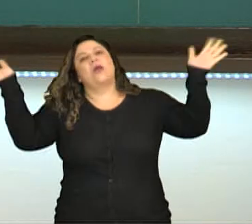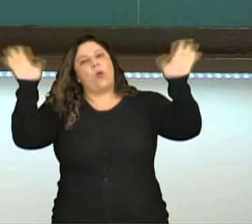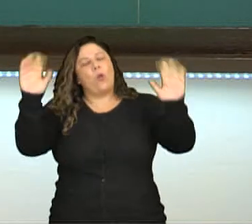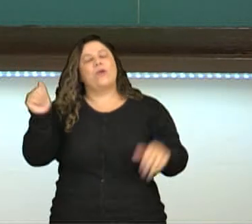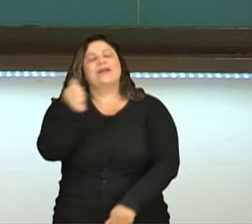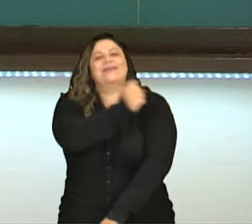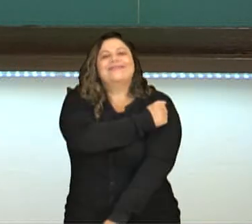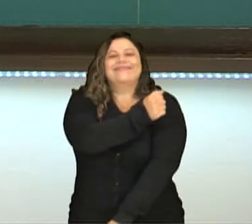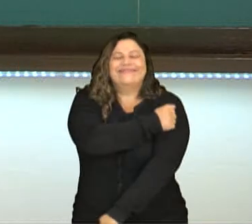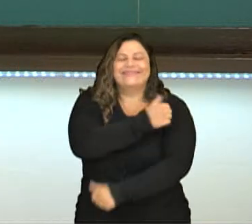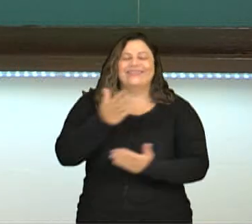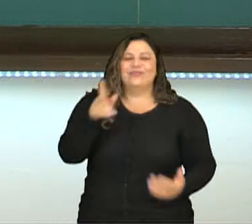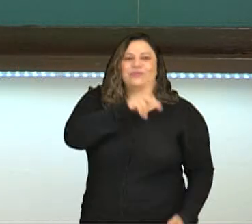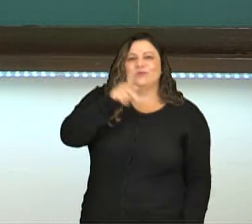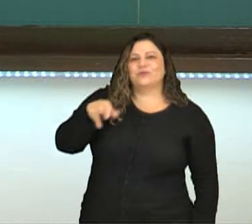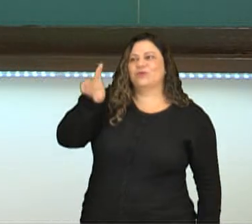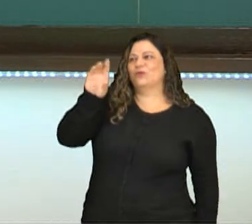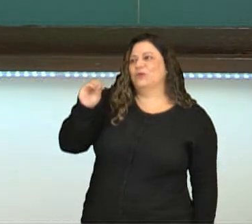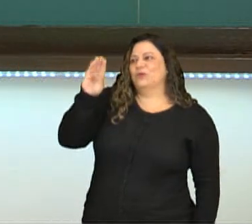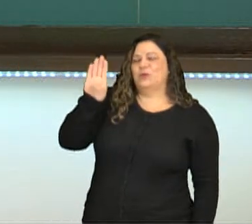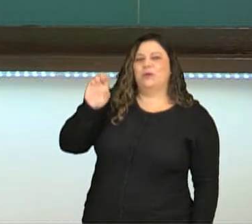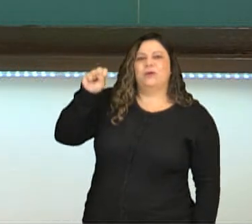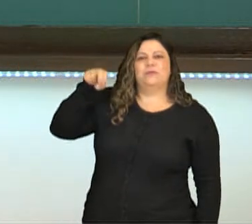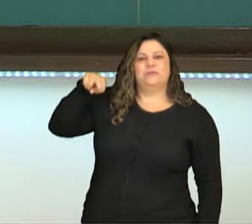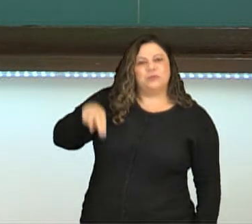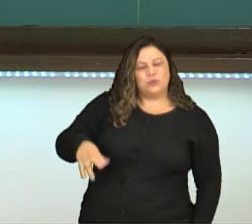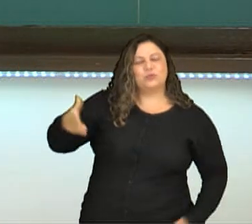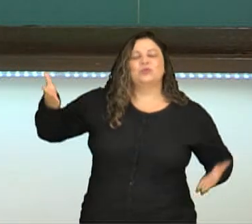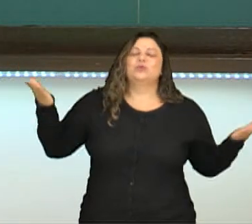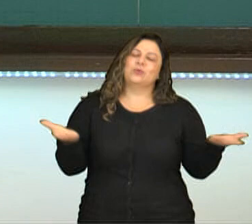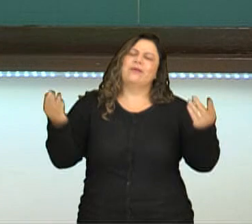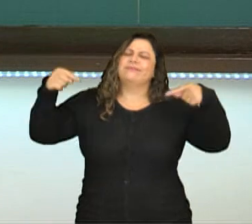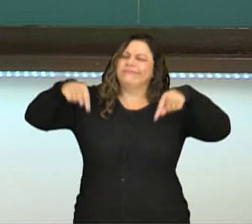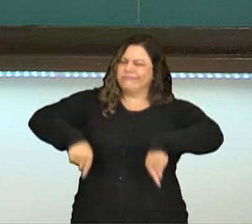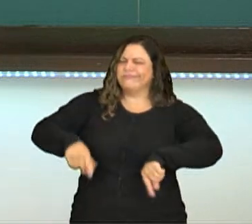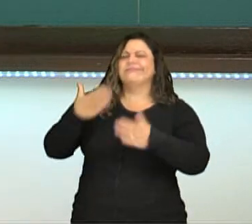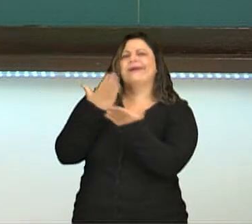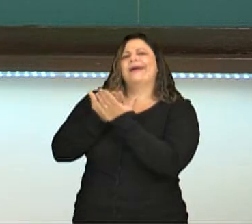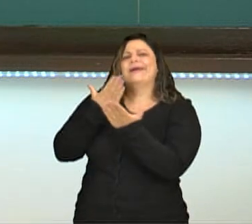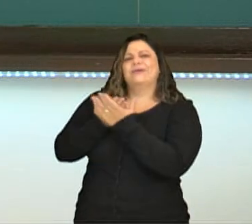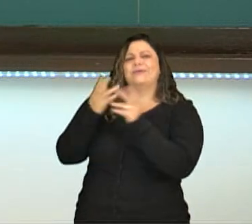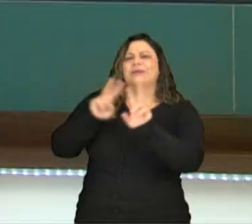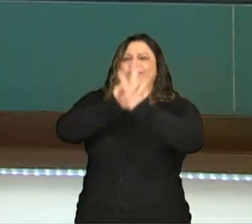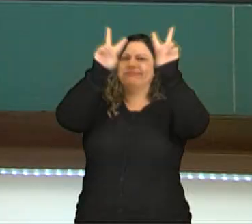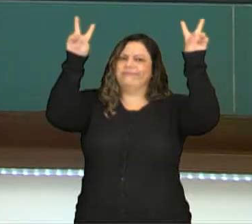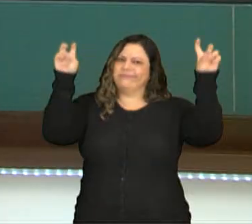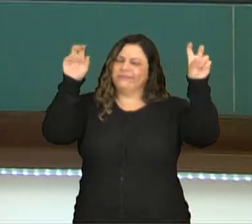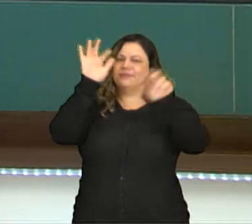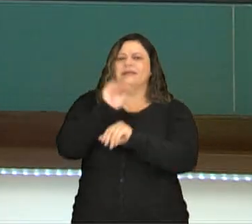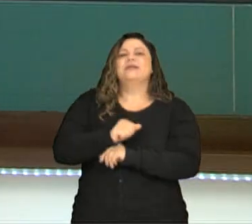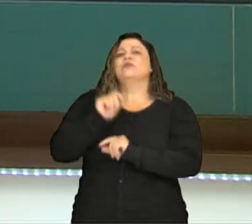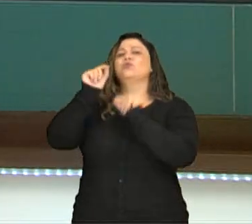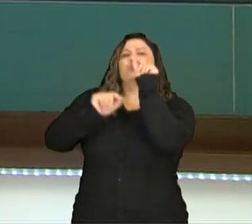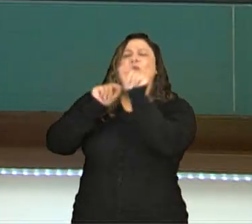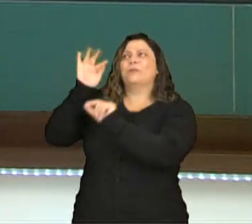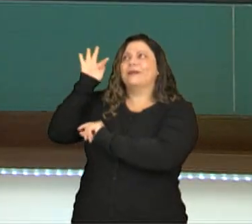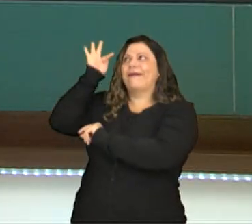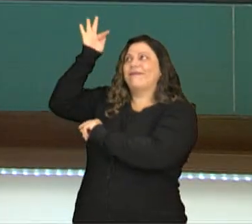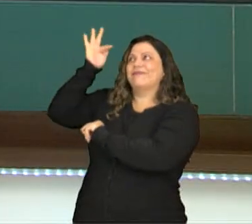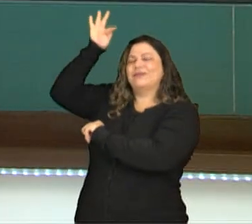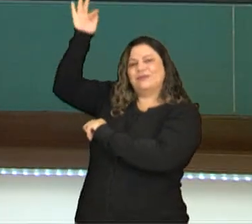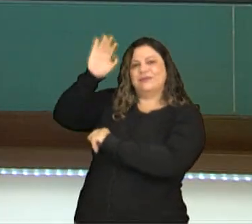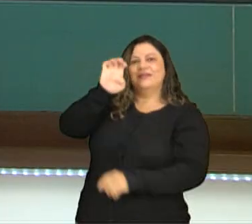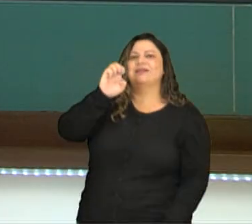Olá, estudante! Eu sou o professor Robson Mendonça e estou aqui para uma aula sobre a filosofia